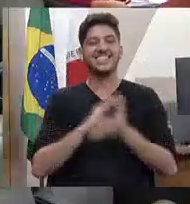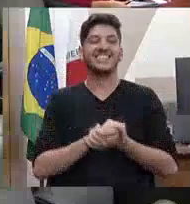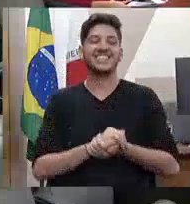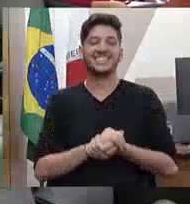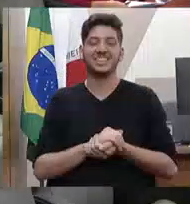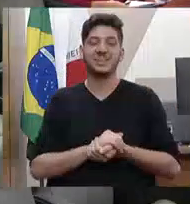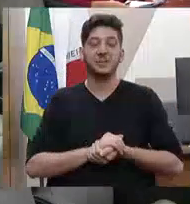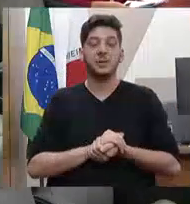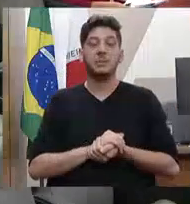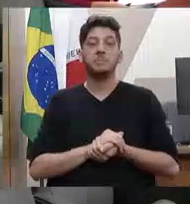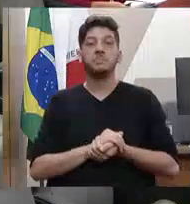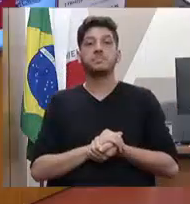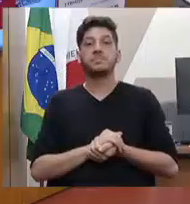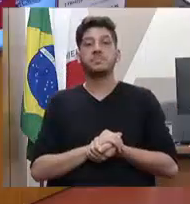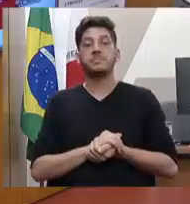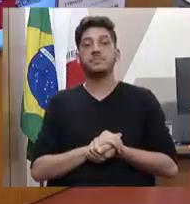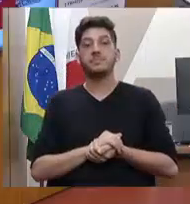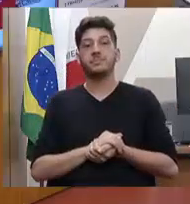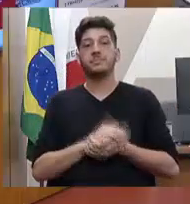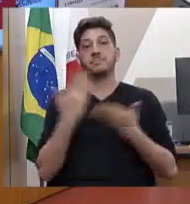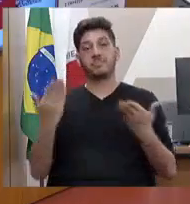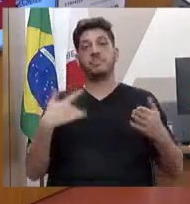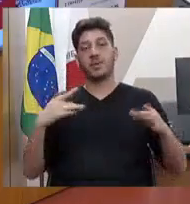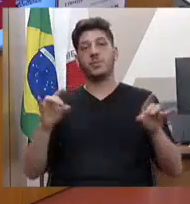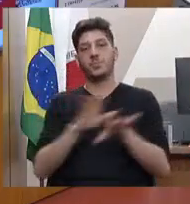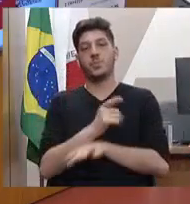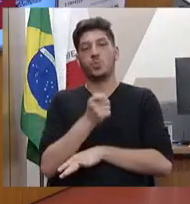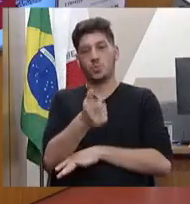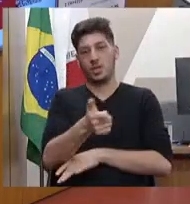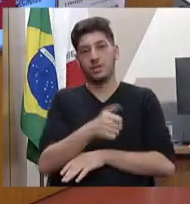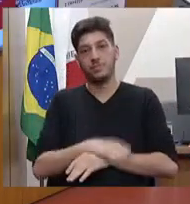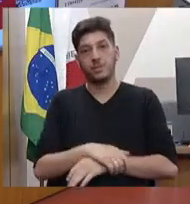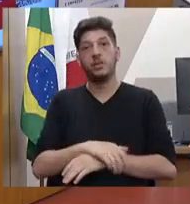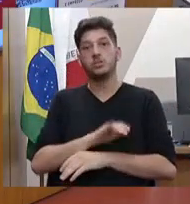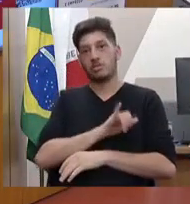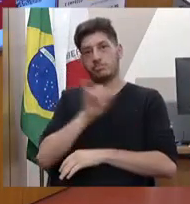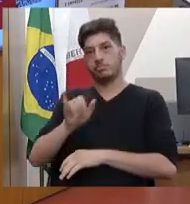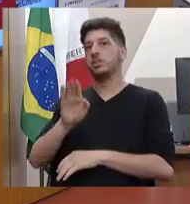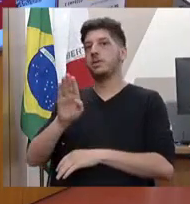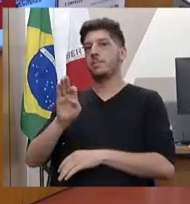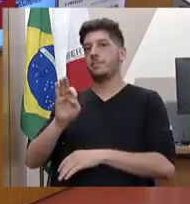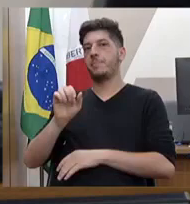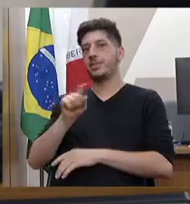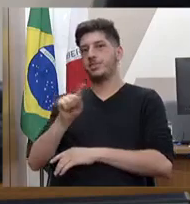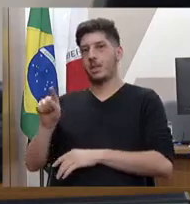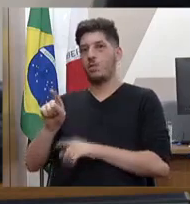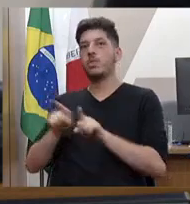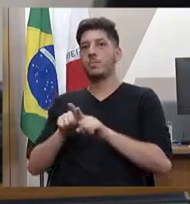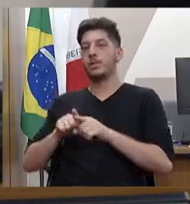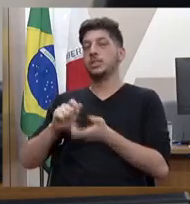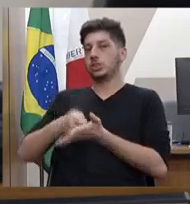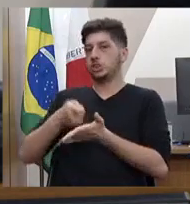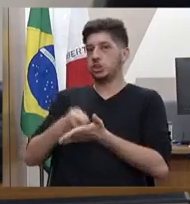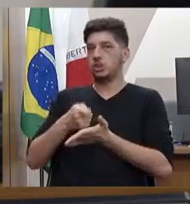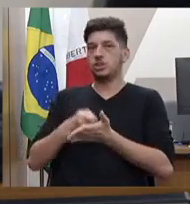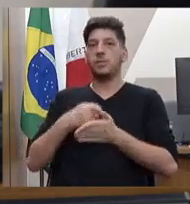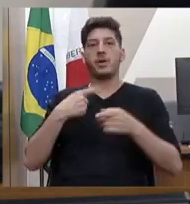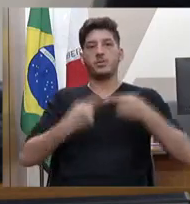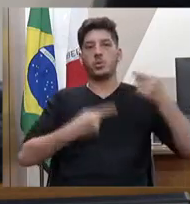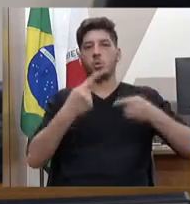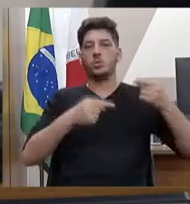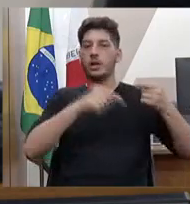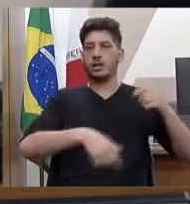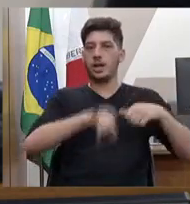e para concluir eu vou já falei com Betão e foi cobrado aqui que a gente leva as discussões aqui da capital